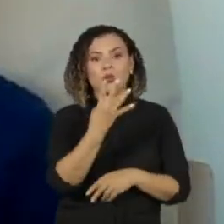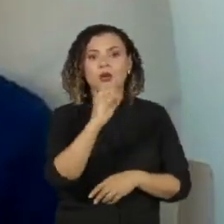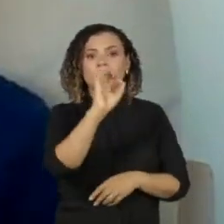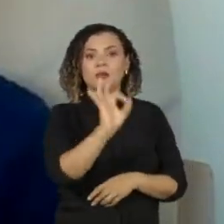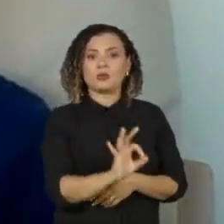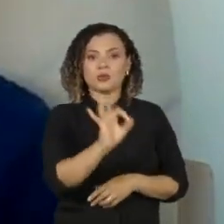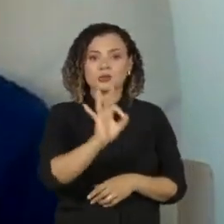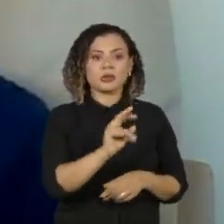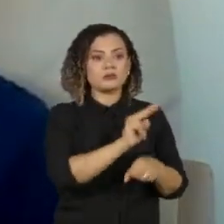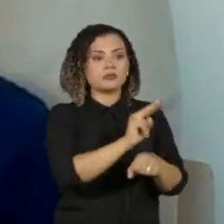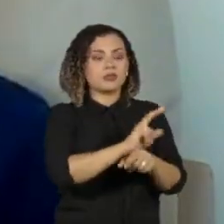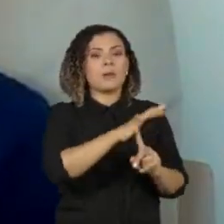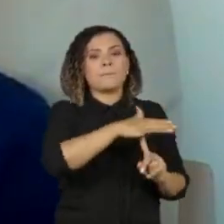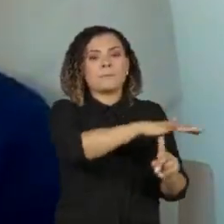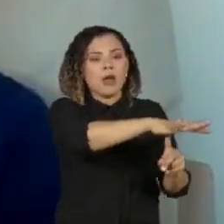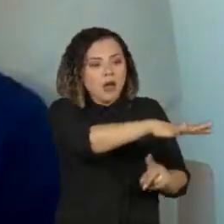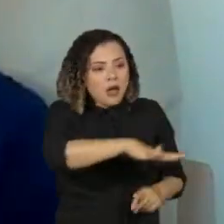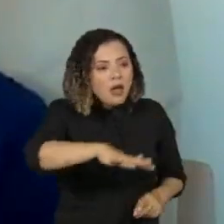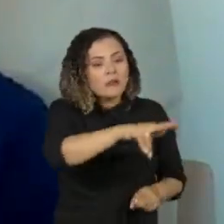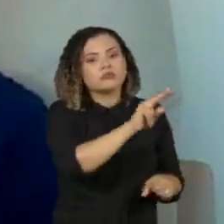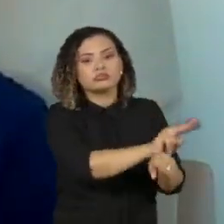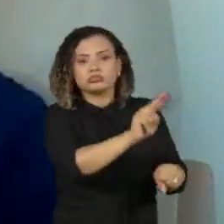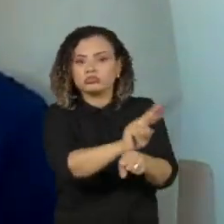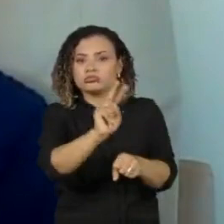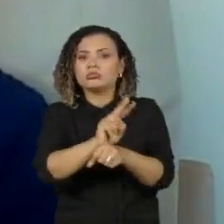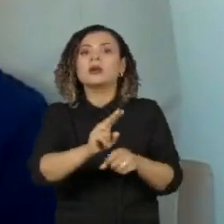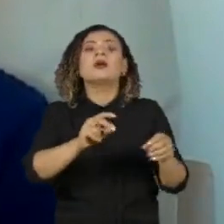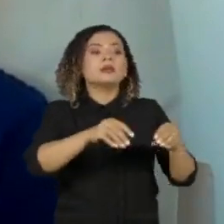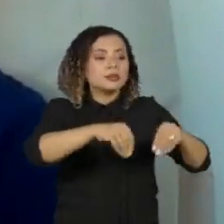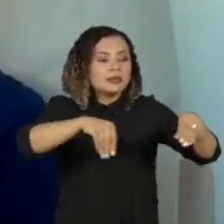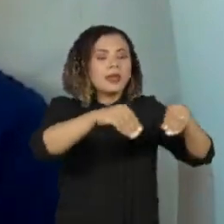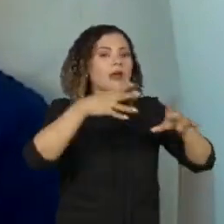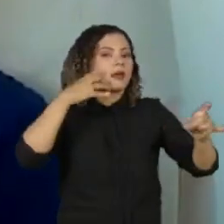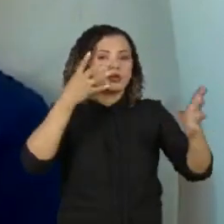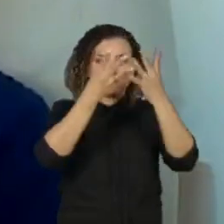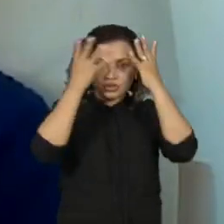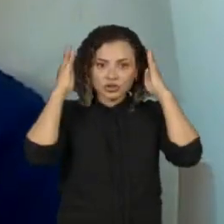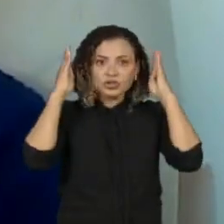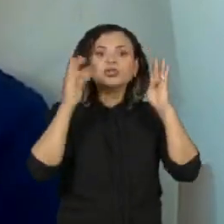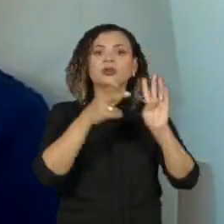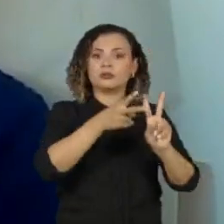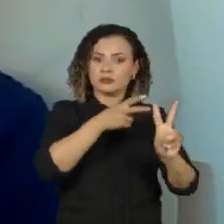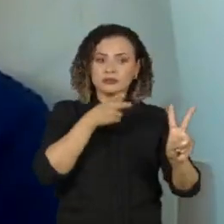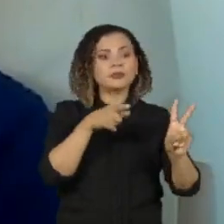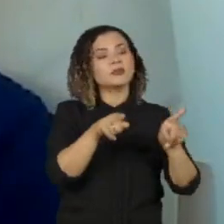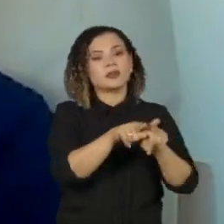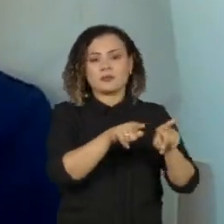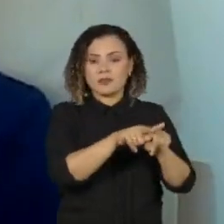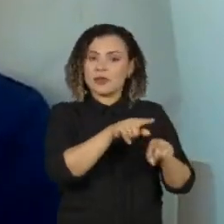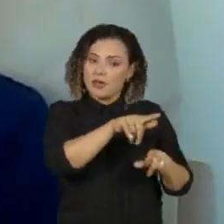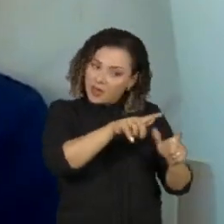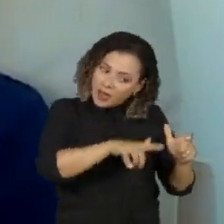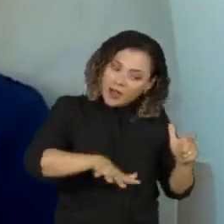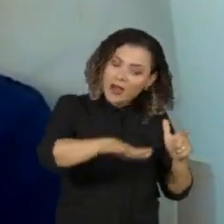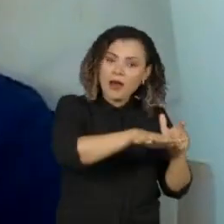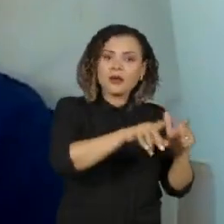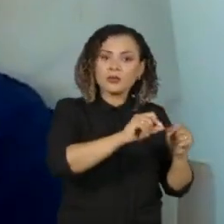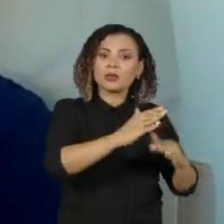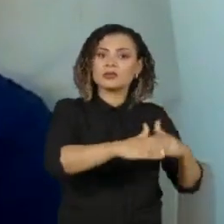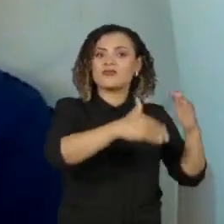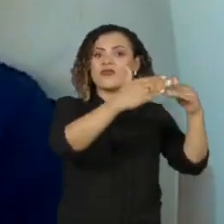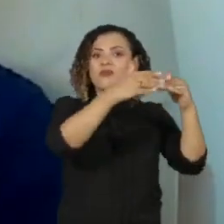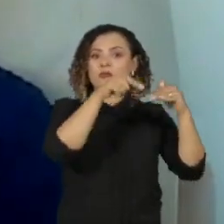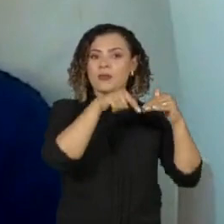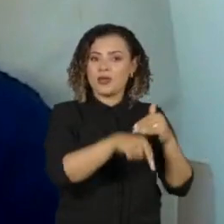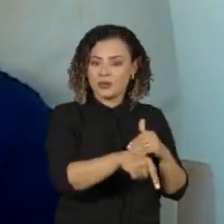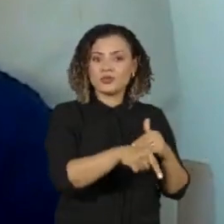parques nacionais, áreas de reserva e terras indígenas, que são principalmente áreas onde o desenvolvimento a partir